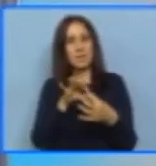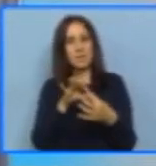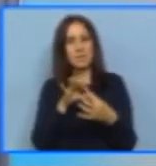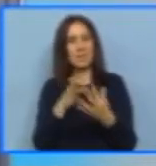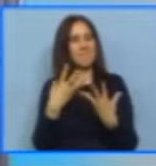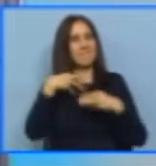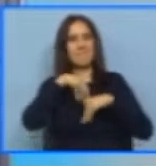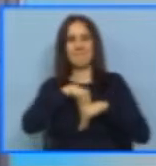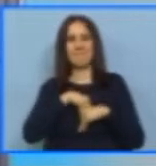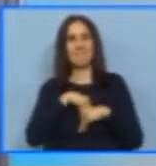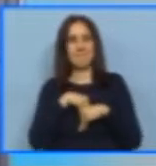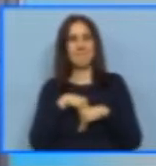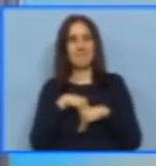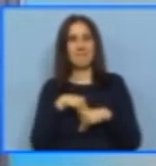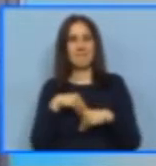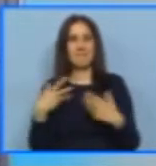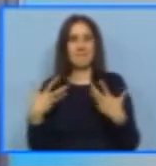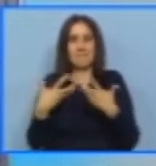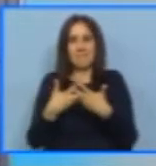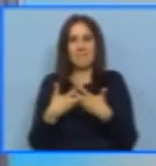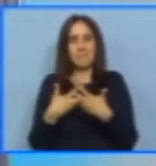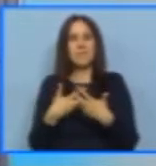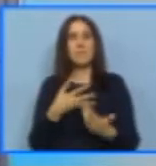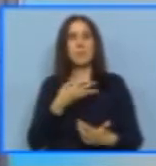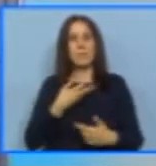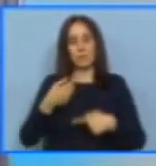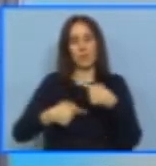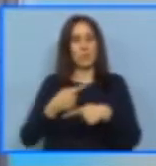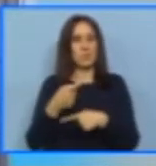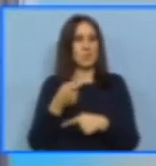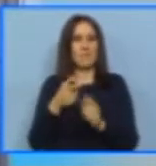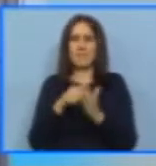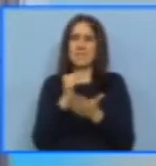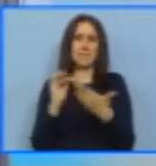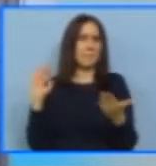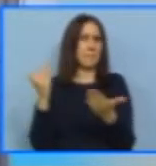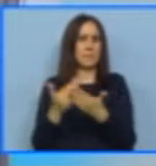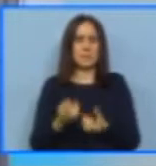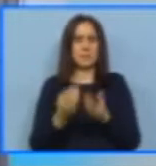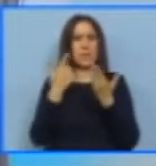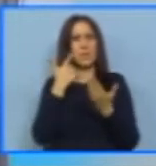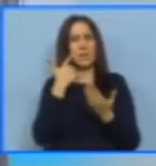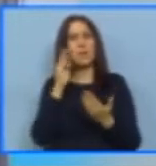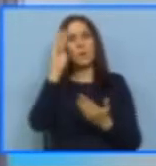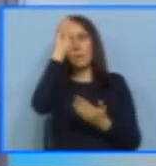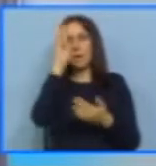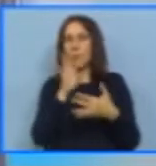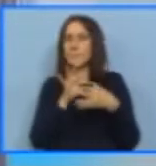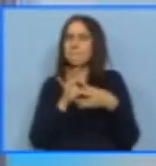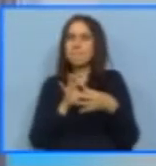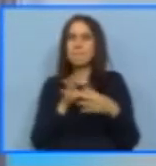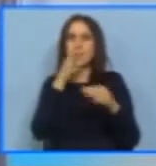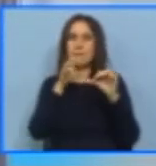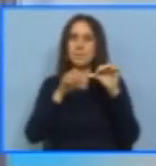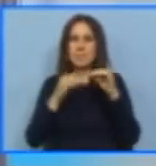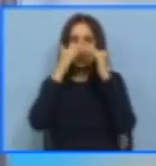entranhada com o sucessor de Pedro, desde sempre, não é? Desde as aparições, o Papa é inseparável do conteúdo da mensagem